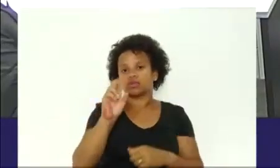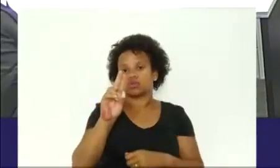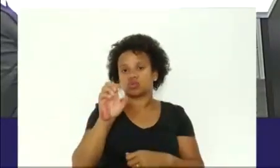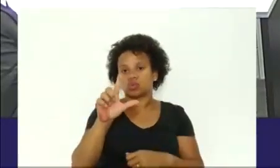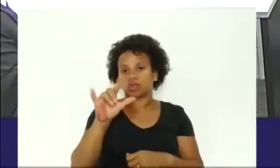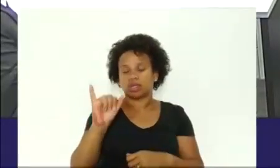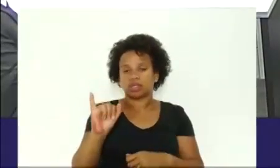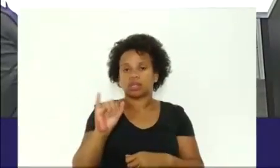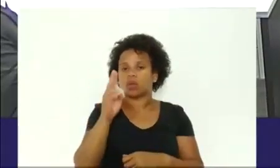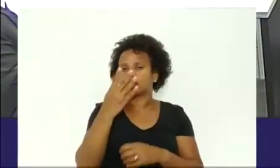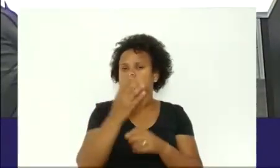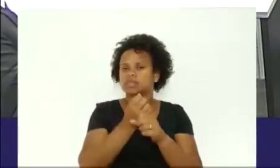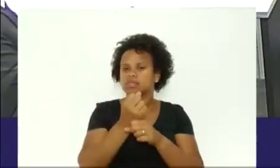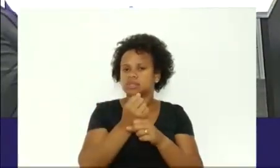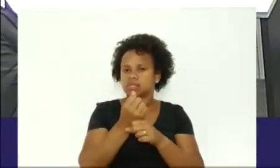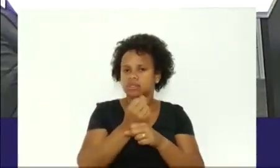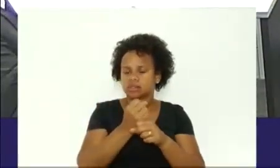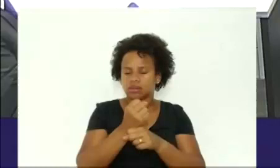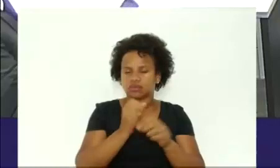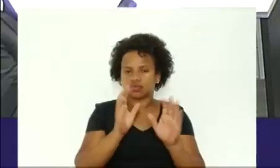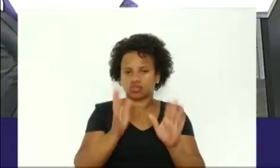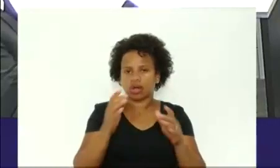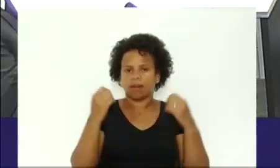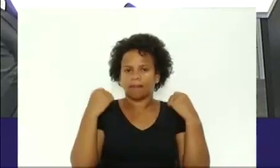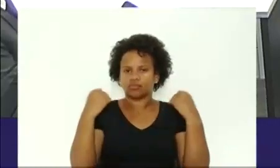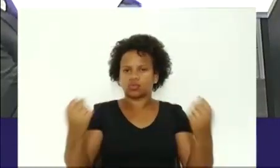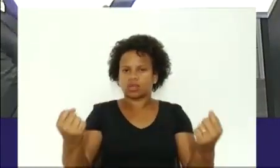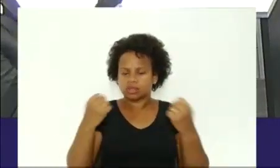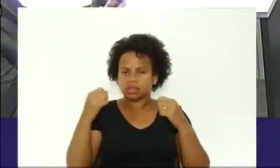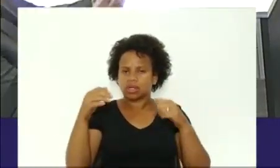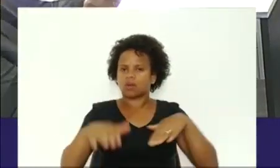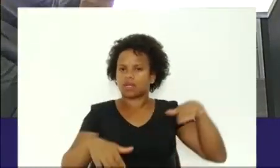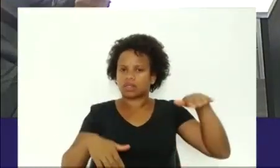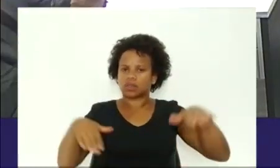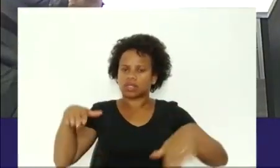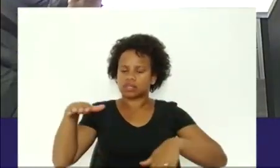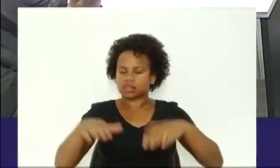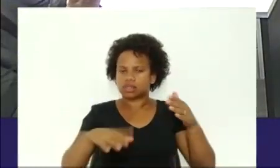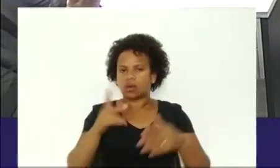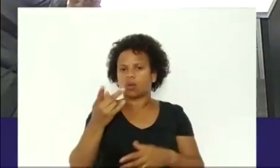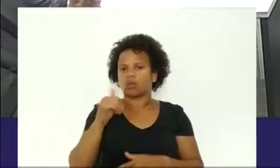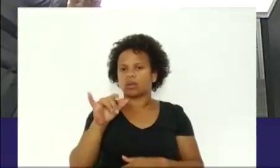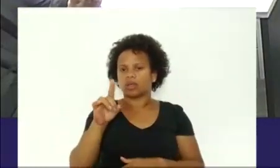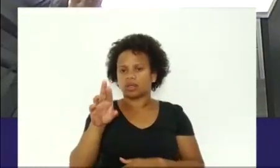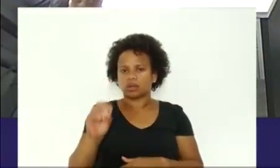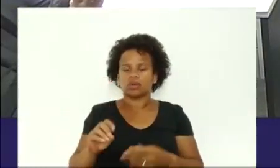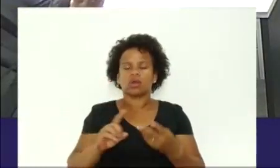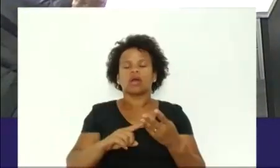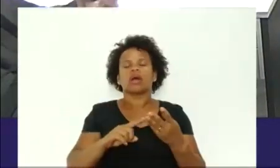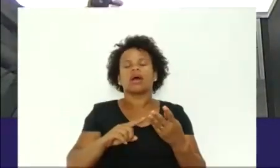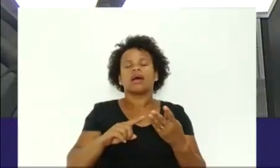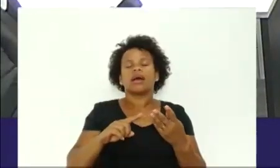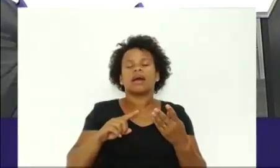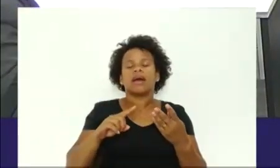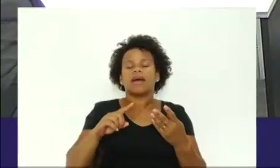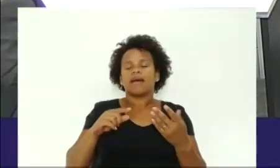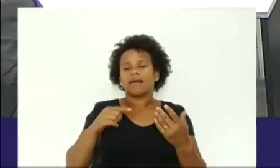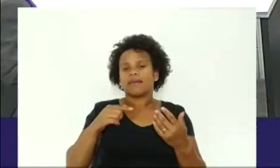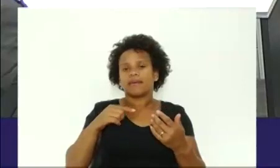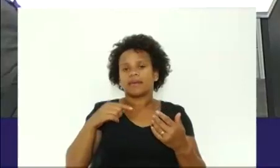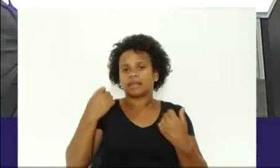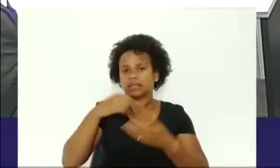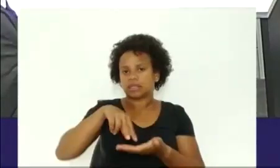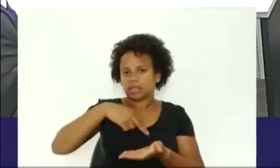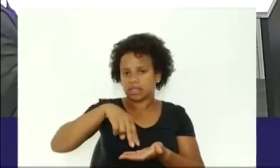de fundação, que oferece musculação, natação, hidroginástica, pilates e dança, e a S-Fit Academia, no Jardim